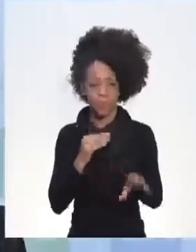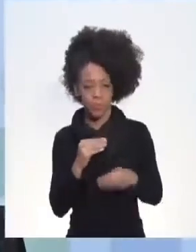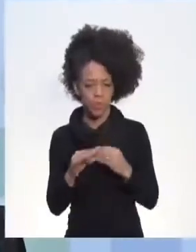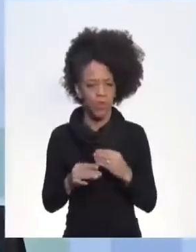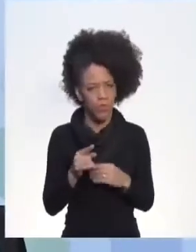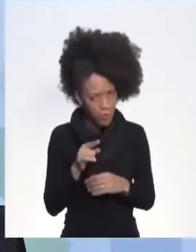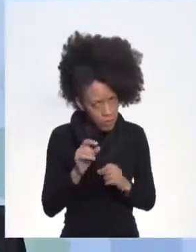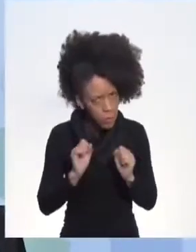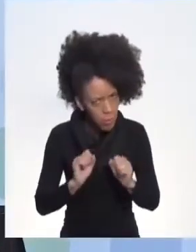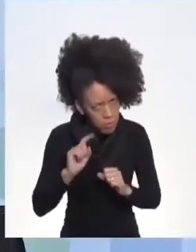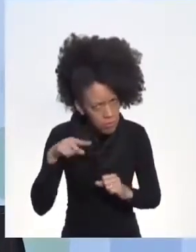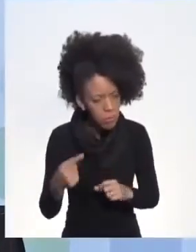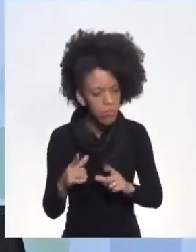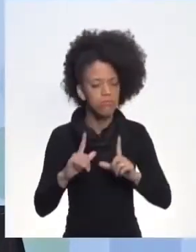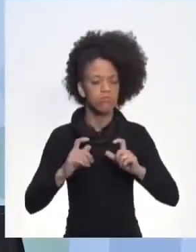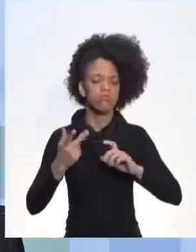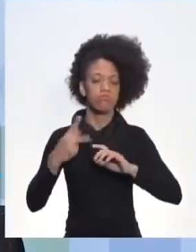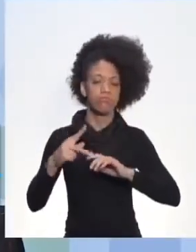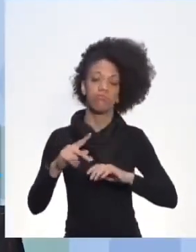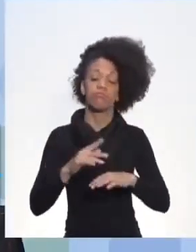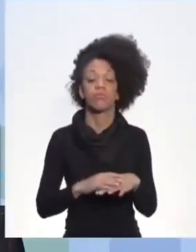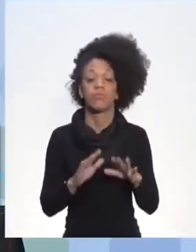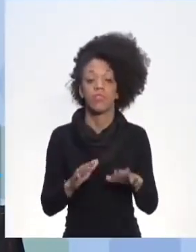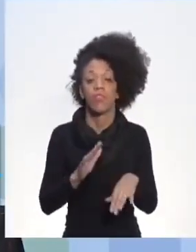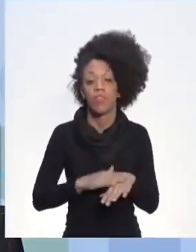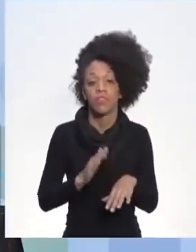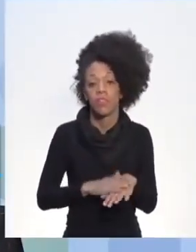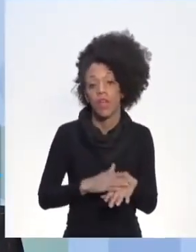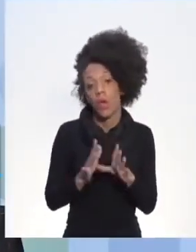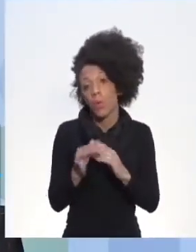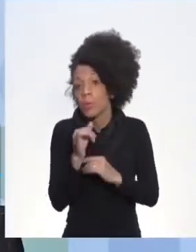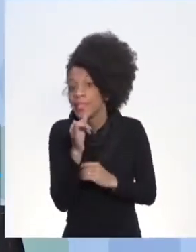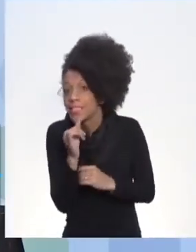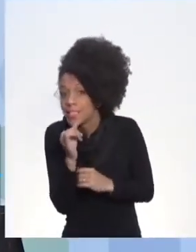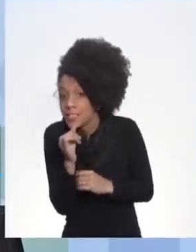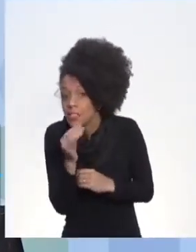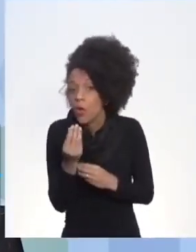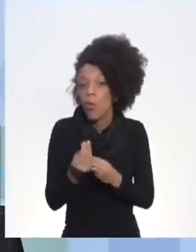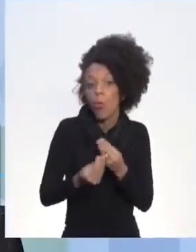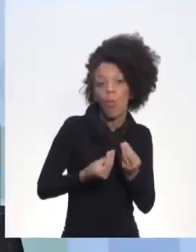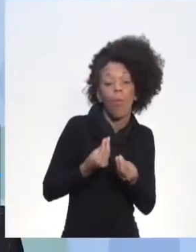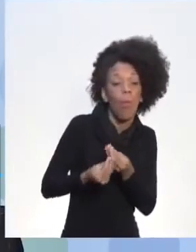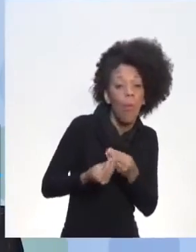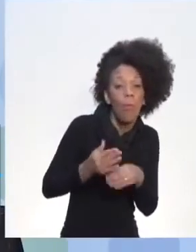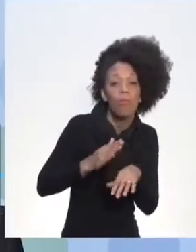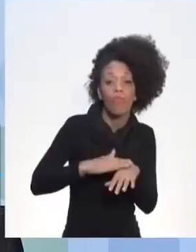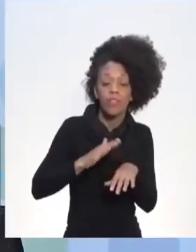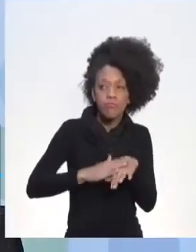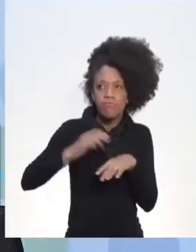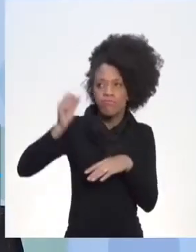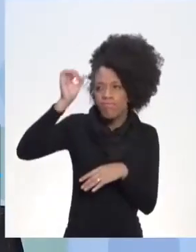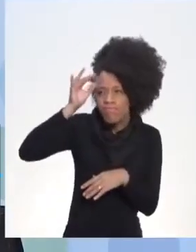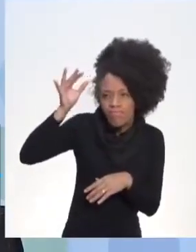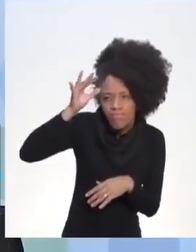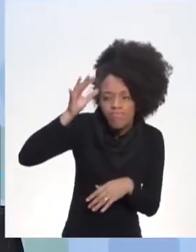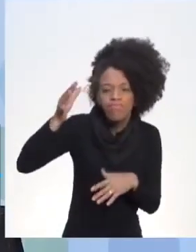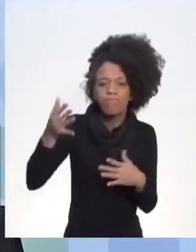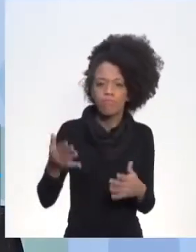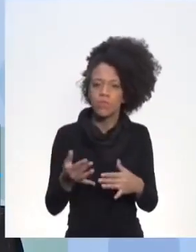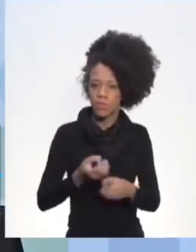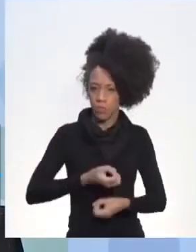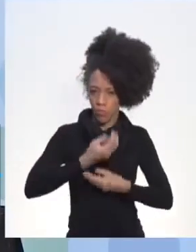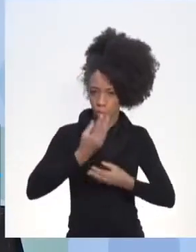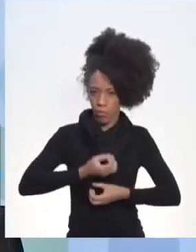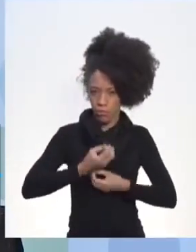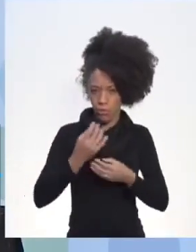vocês depois. Então, a gente está fazendo aqui um exemplo de como pensar nessa notícia. Tá?